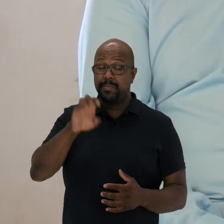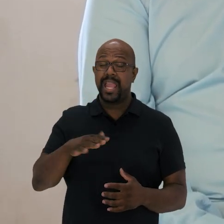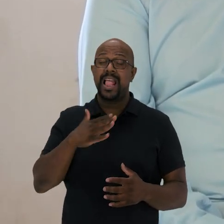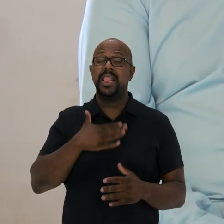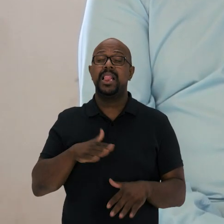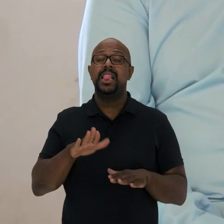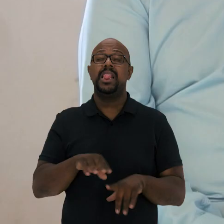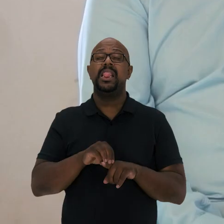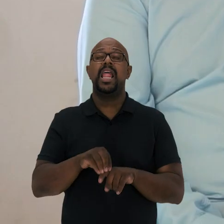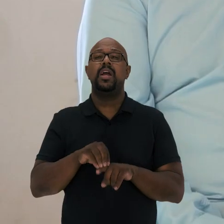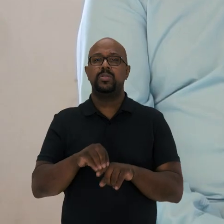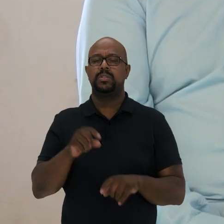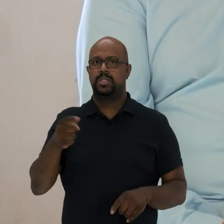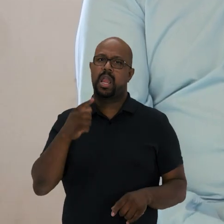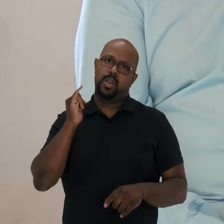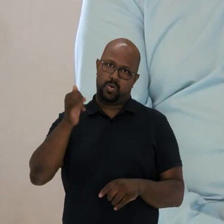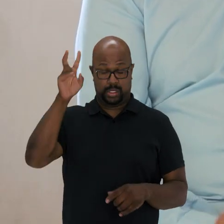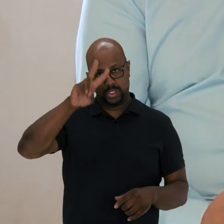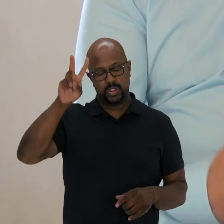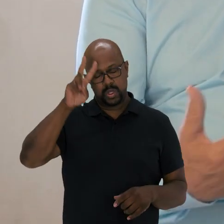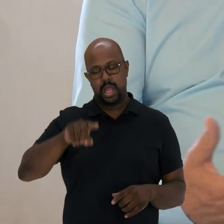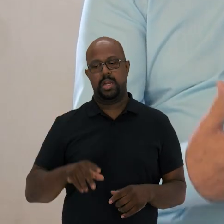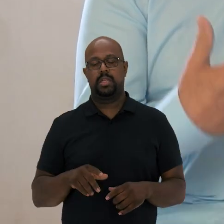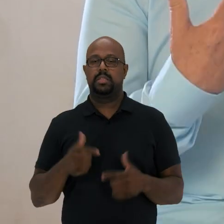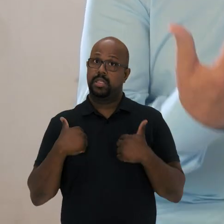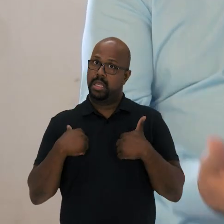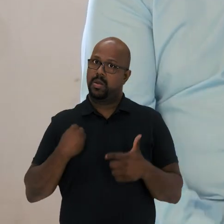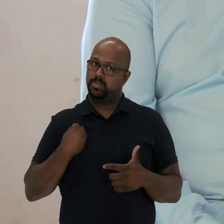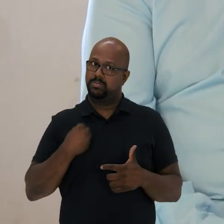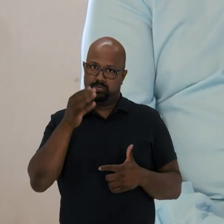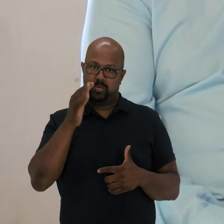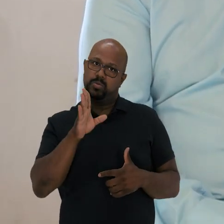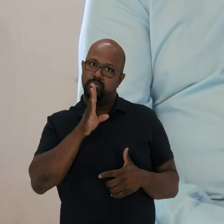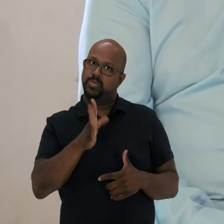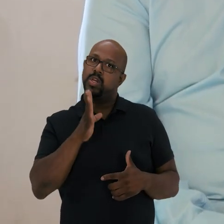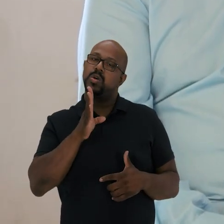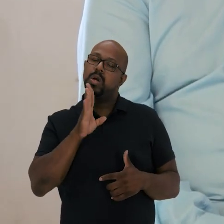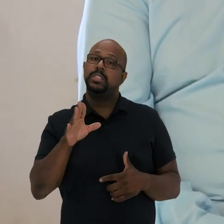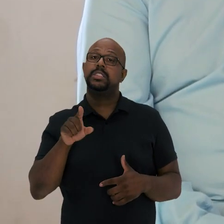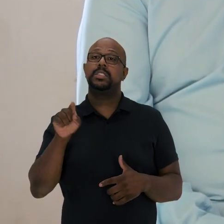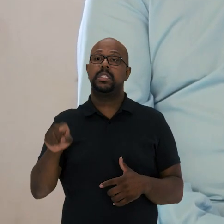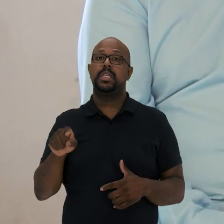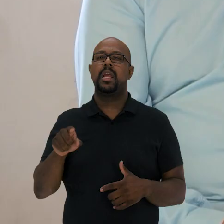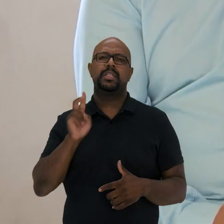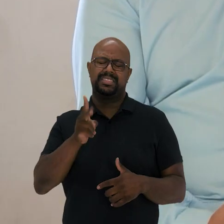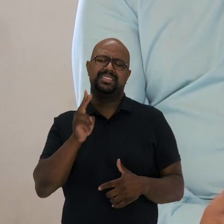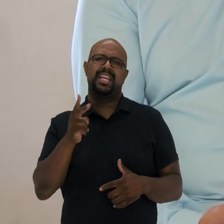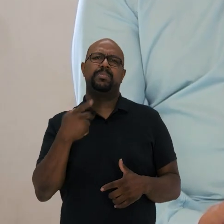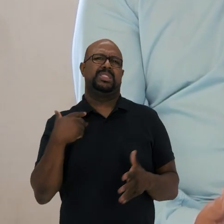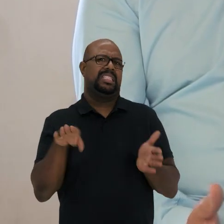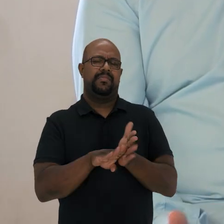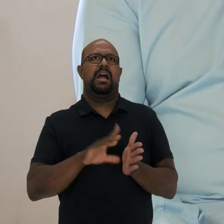bem lento, né? Então, aí conta a história, isso, eu participei dessa situação, e ele